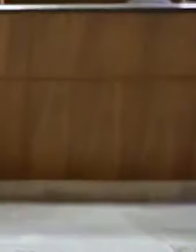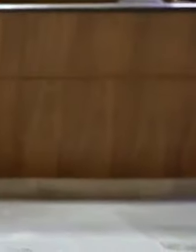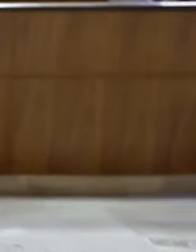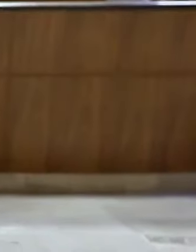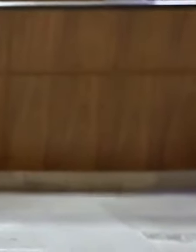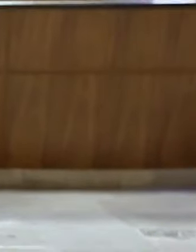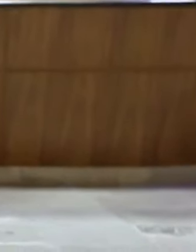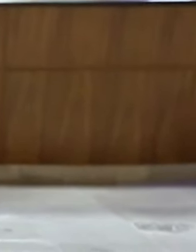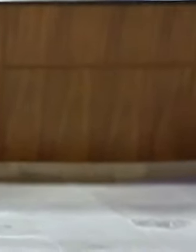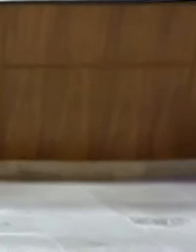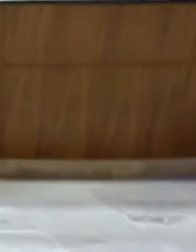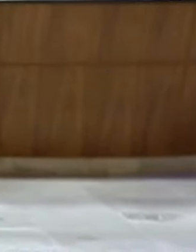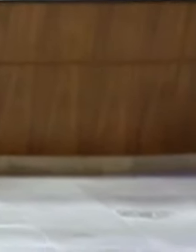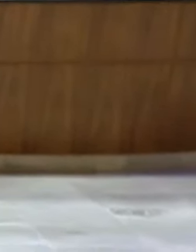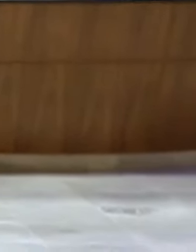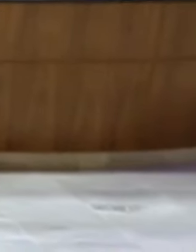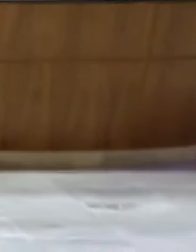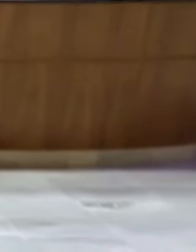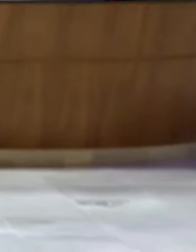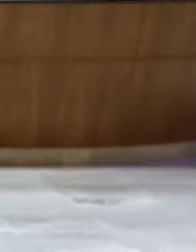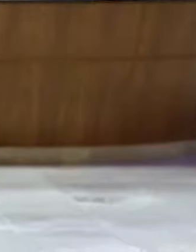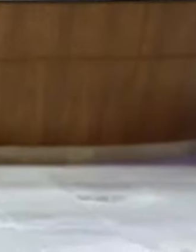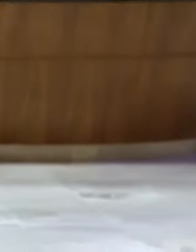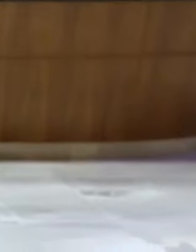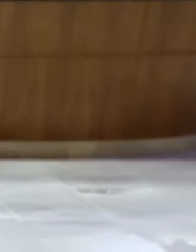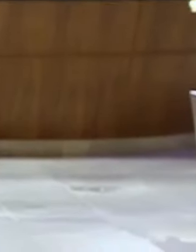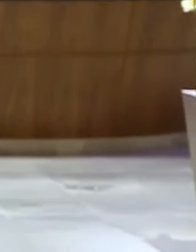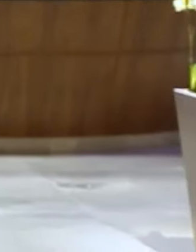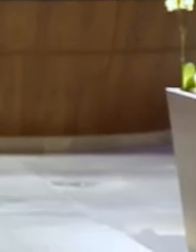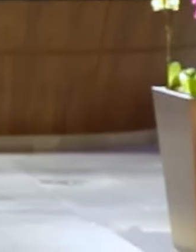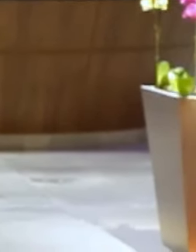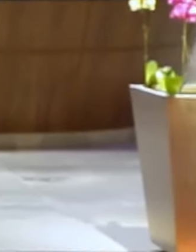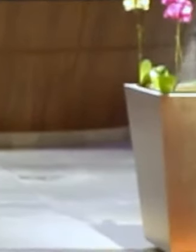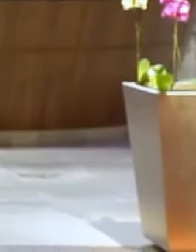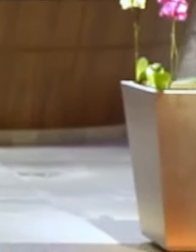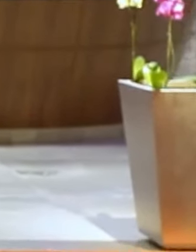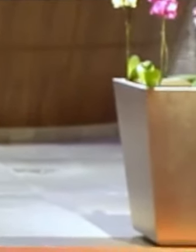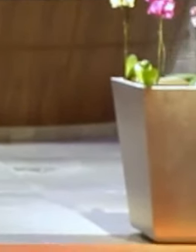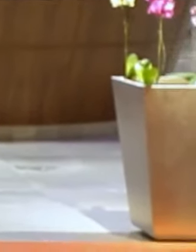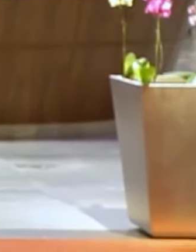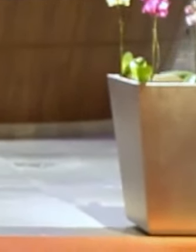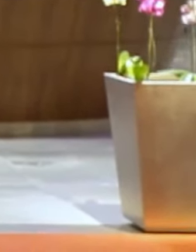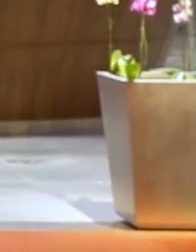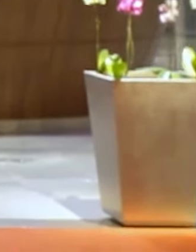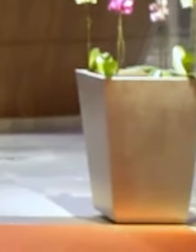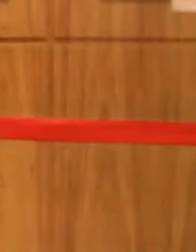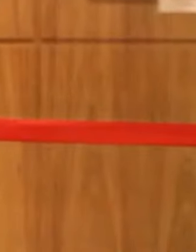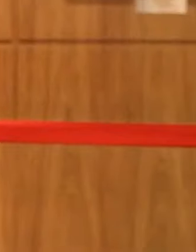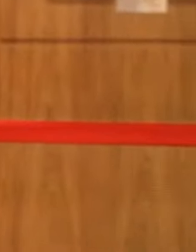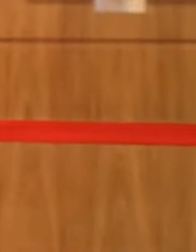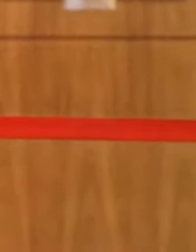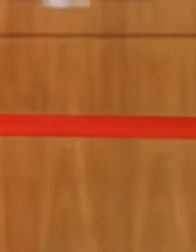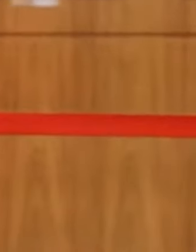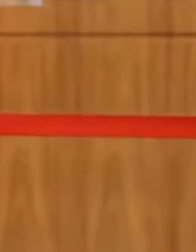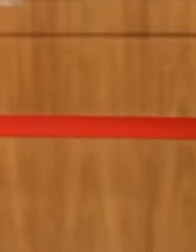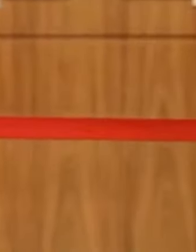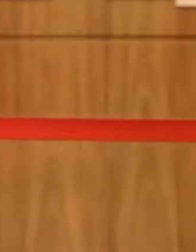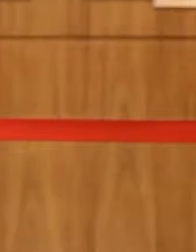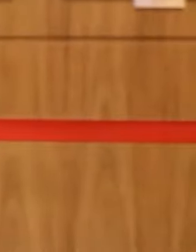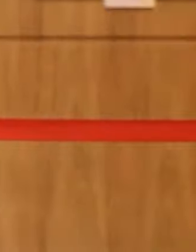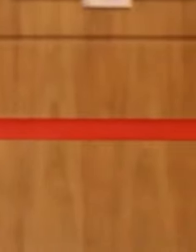que vive esse relacionamento abusivo com o governo federal o dinheiro vai mas não volta queremos mudança